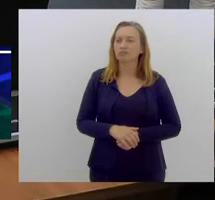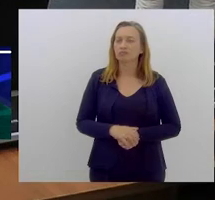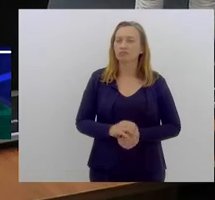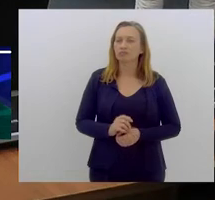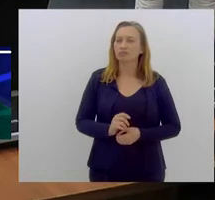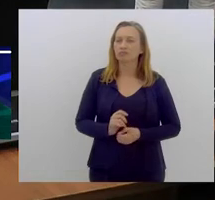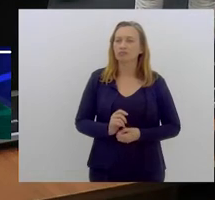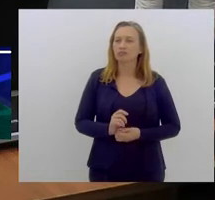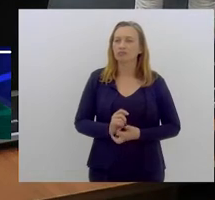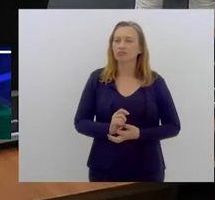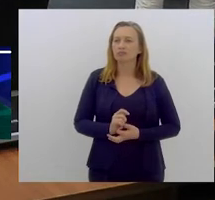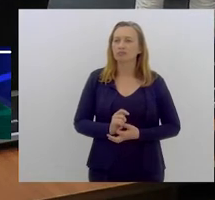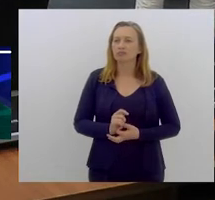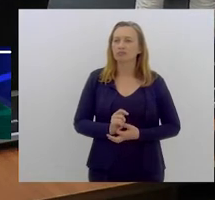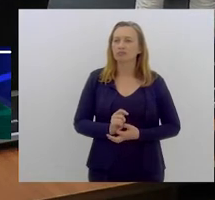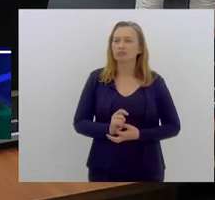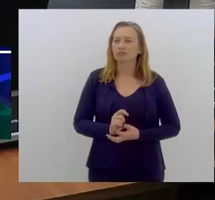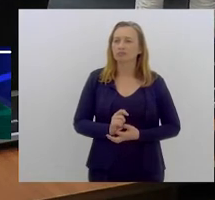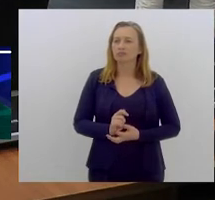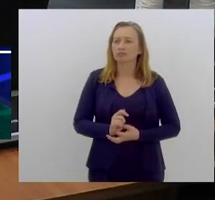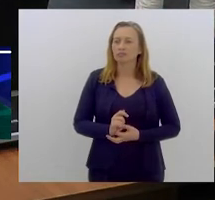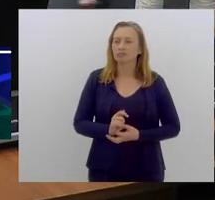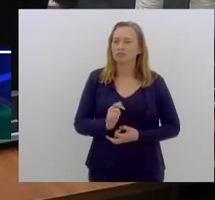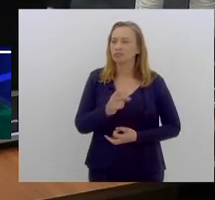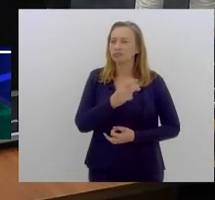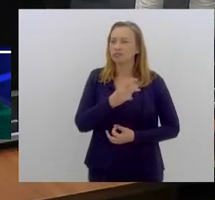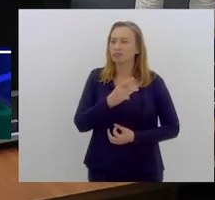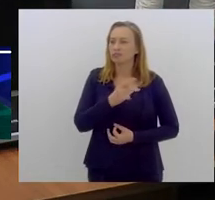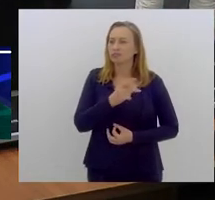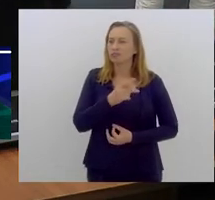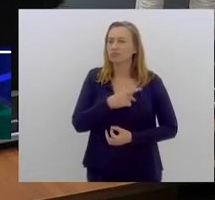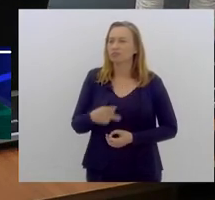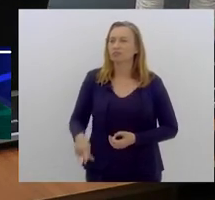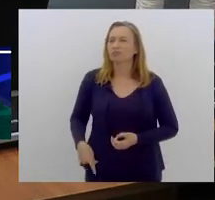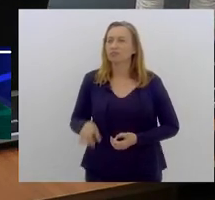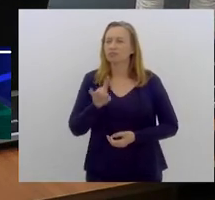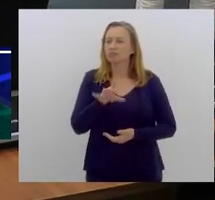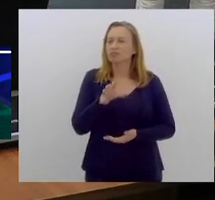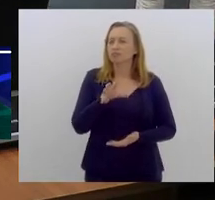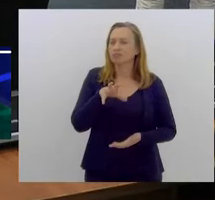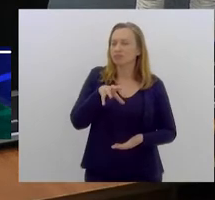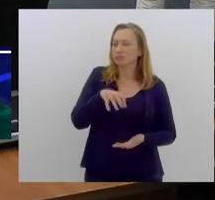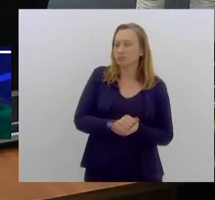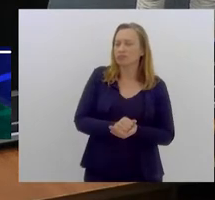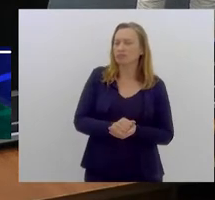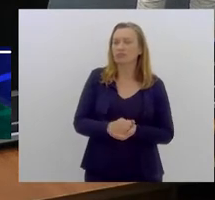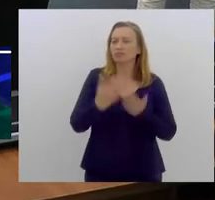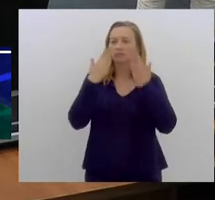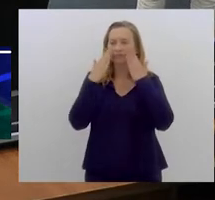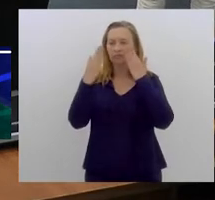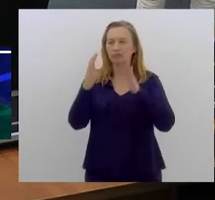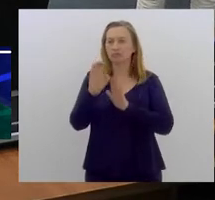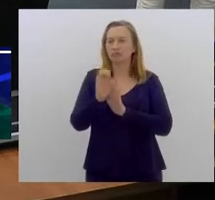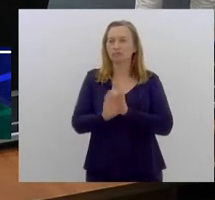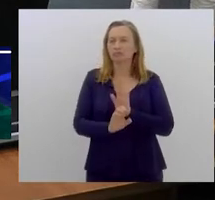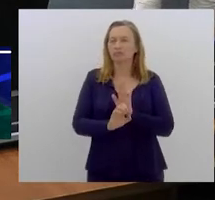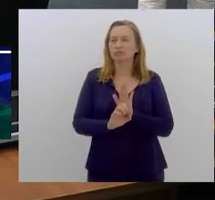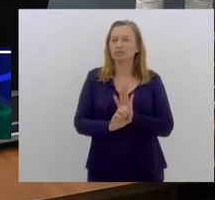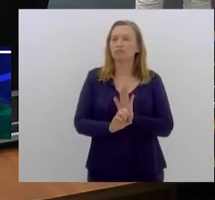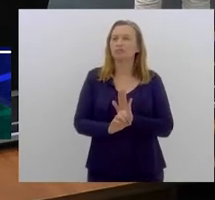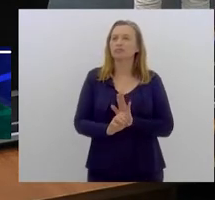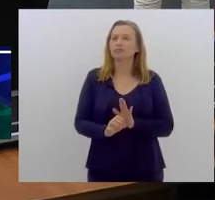Vê se não é esse o problema. Presidente, apenas fazer o registro que eu havia apresentado uma emenda e fui